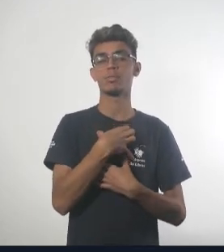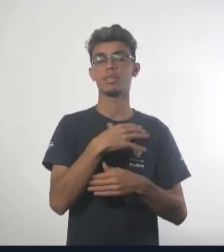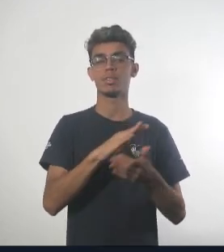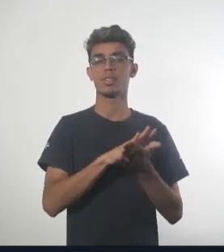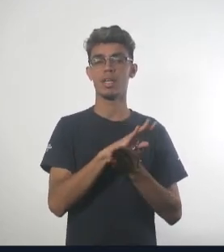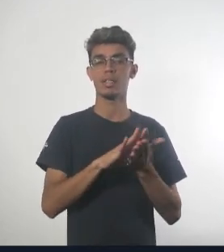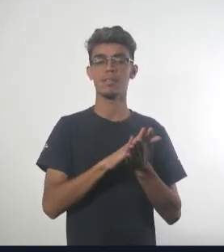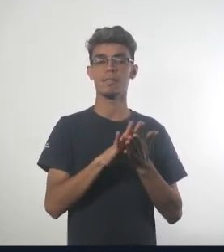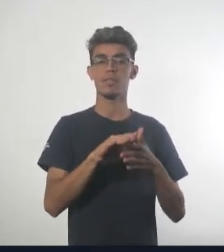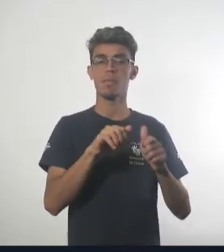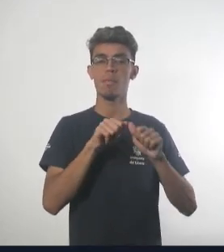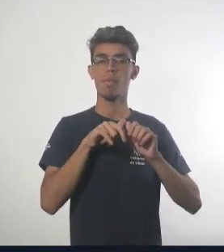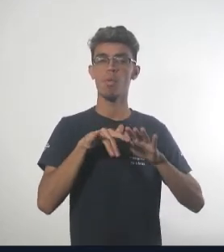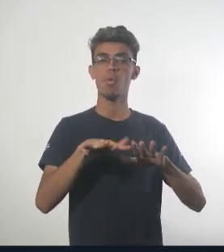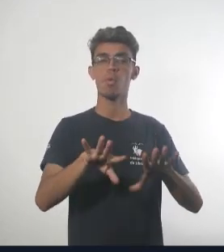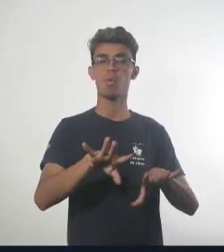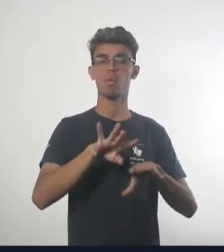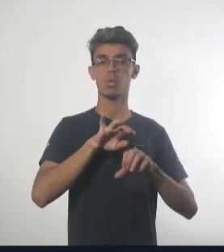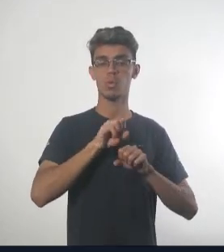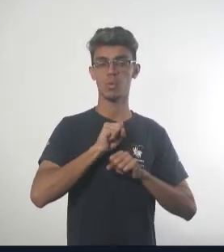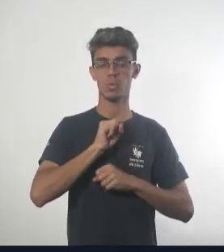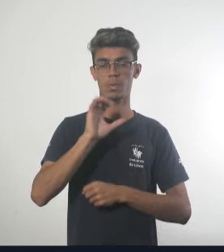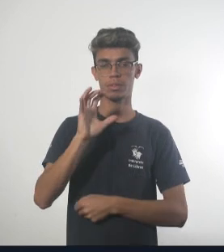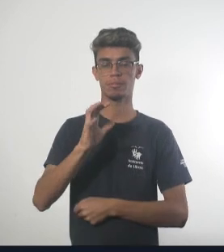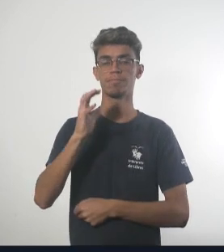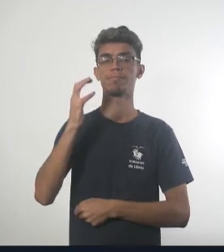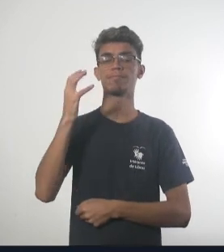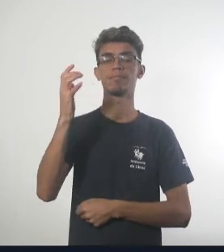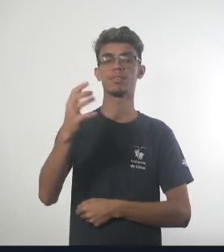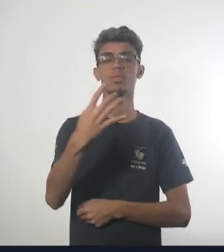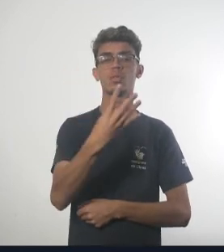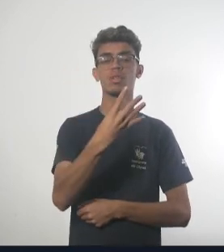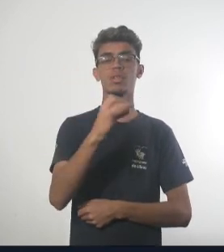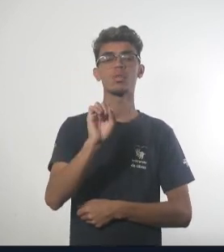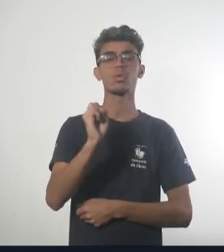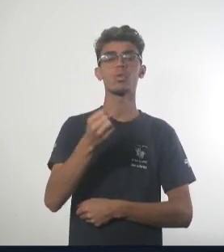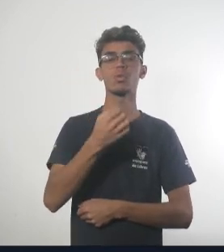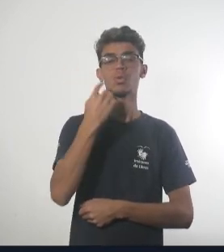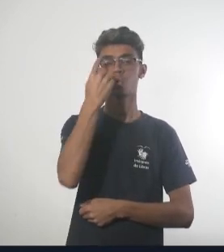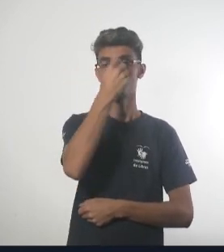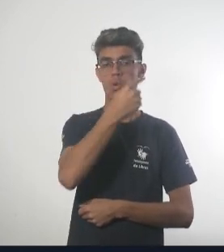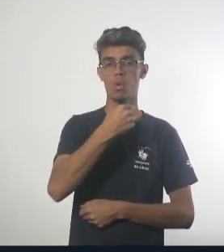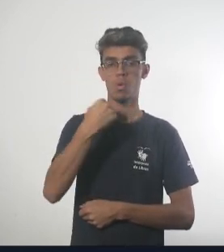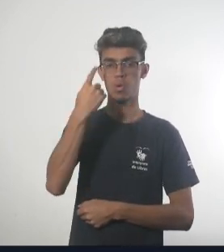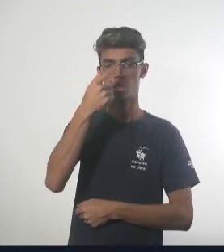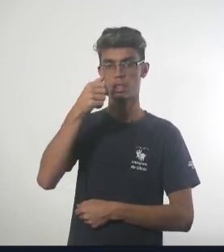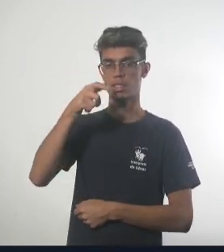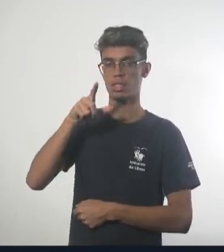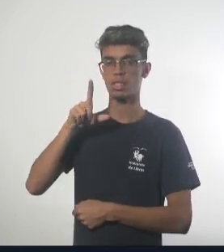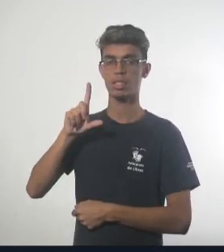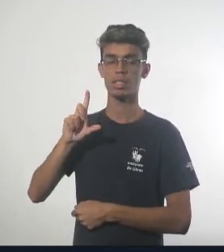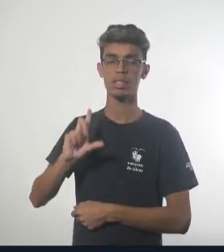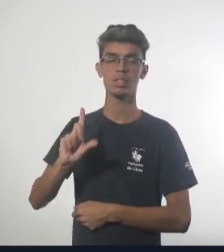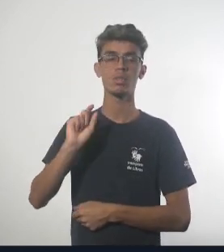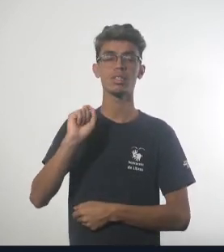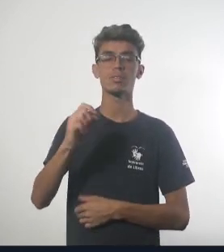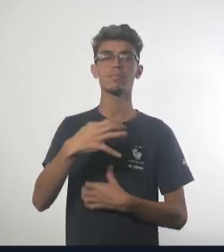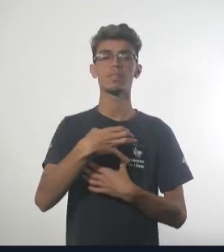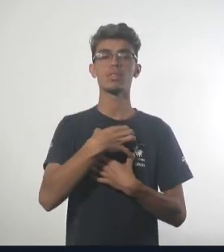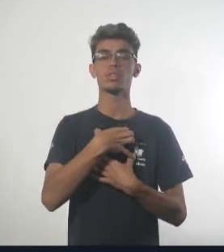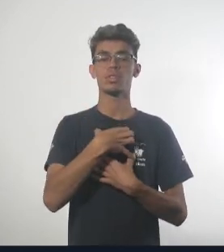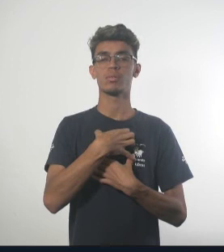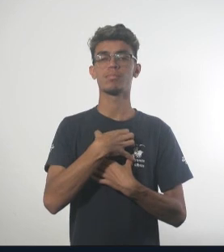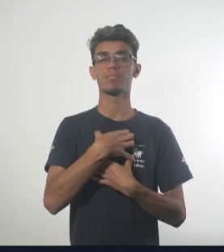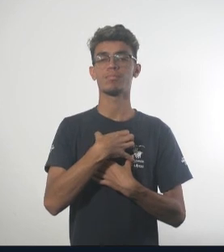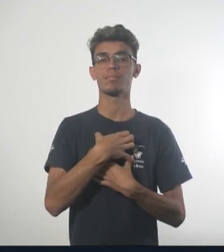a transmissão da Covid-19, ela acontece geralmente 48 horas antes, né, do caso desenvolver os sintomas,